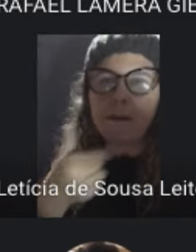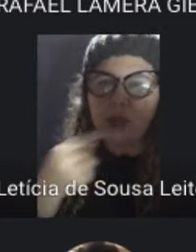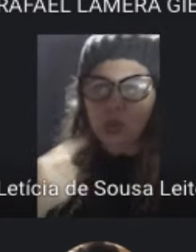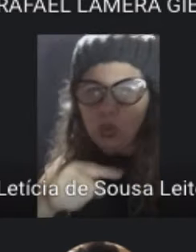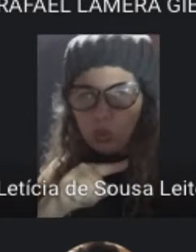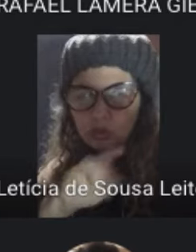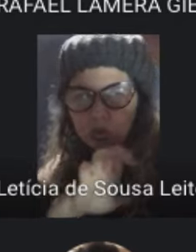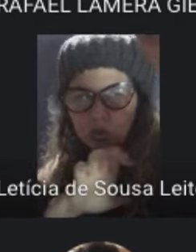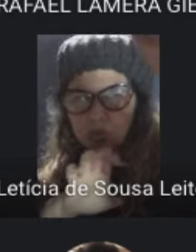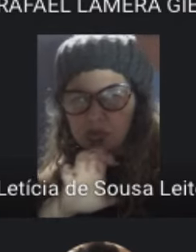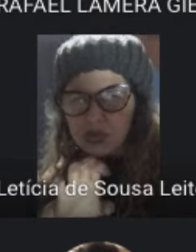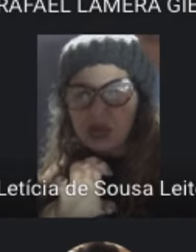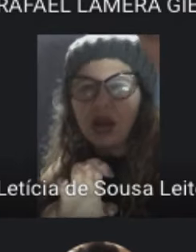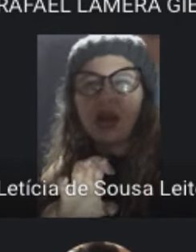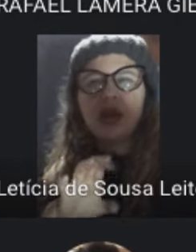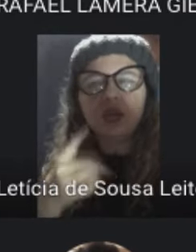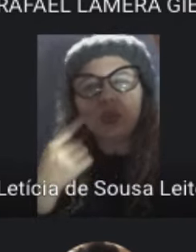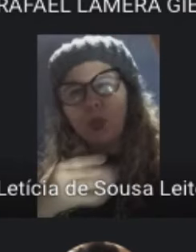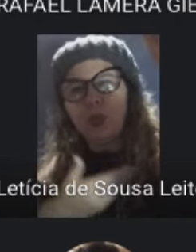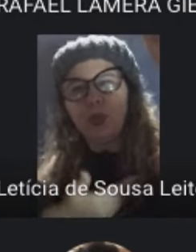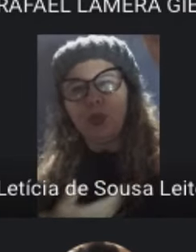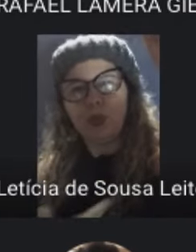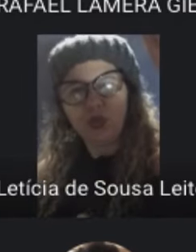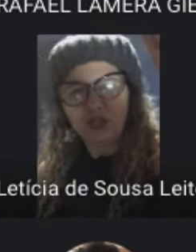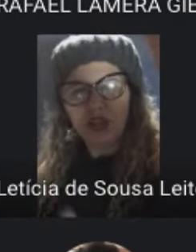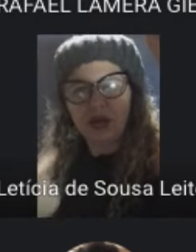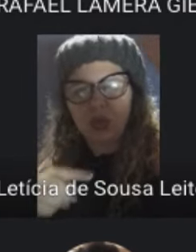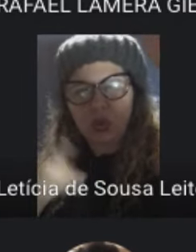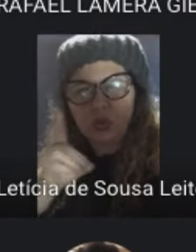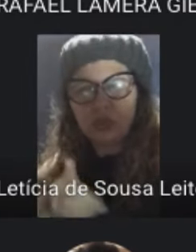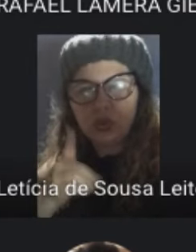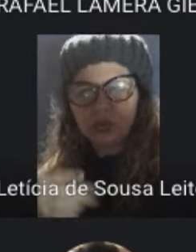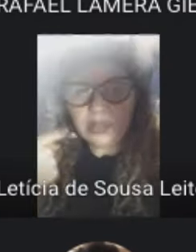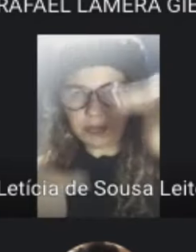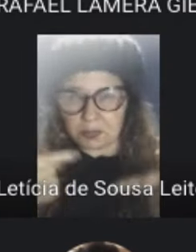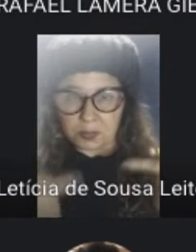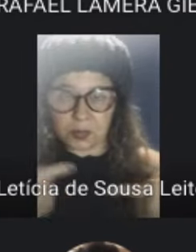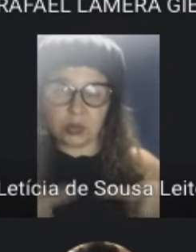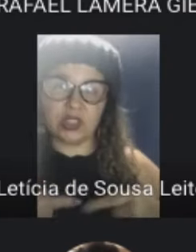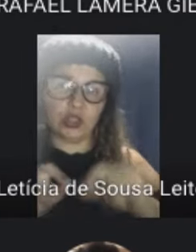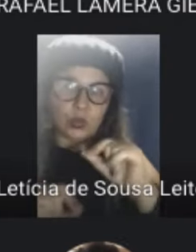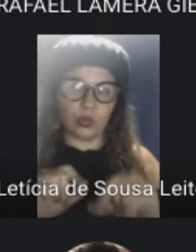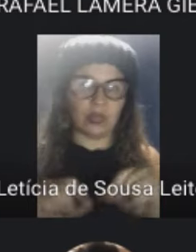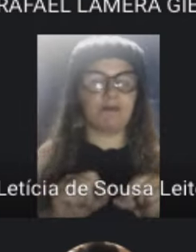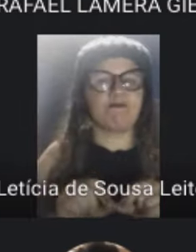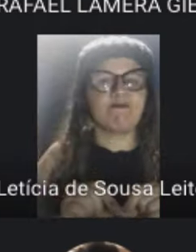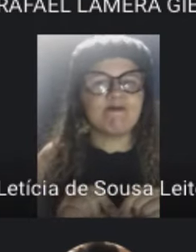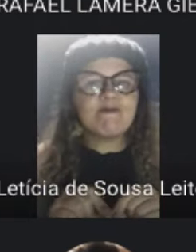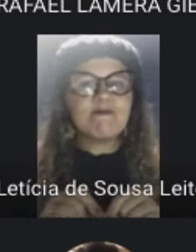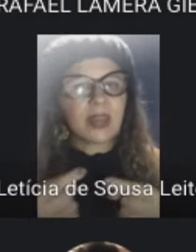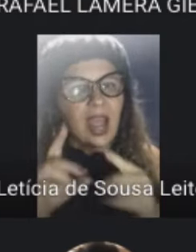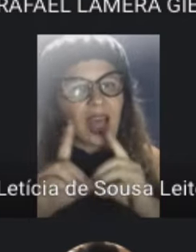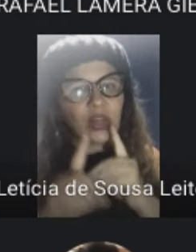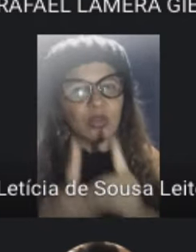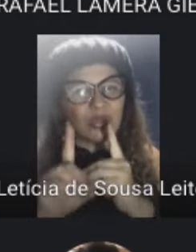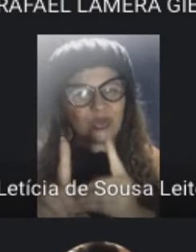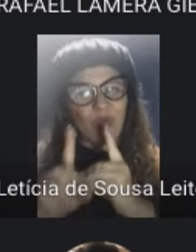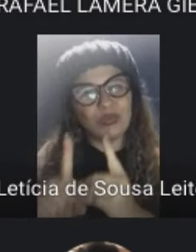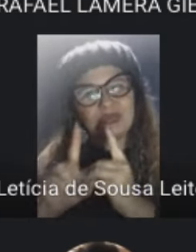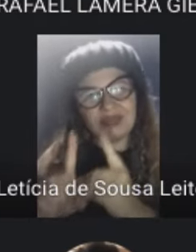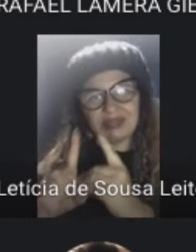crimes contra um governo ou contra uma doutrina política, né? Que é a distinção que a doutrina também, já há mais de século, faz